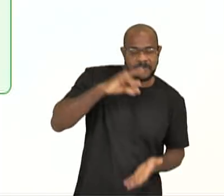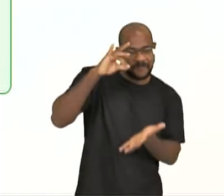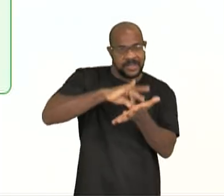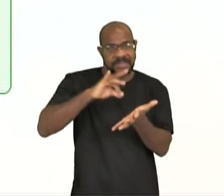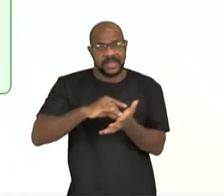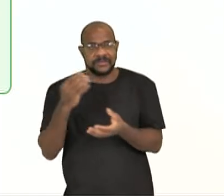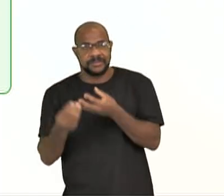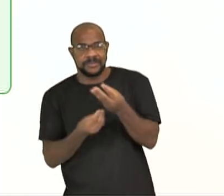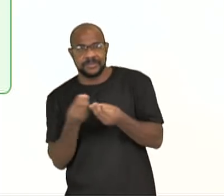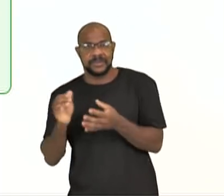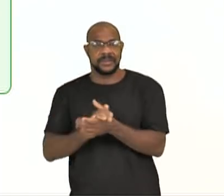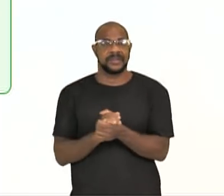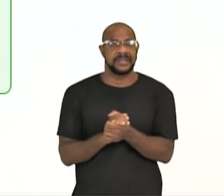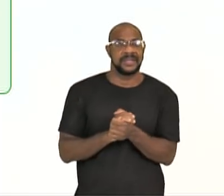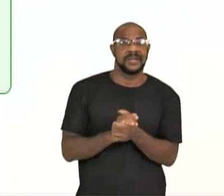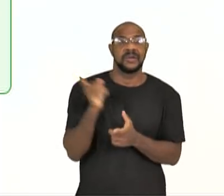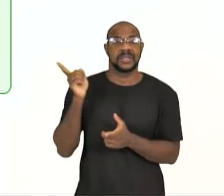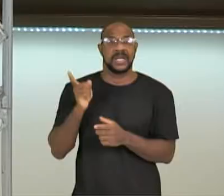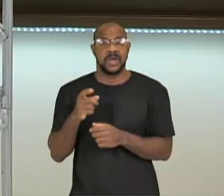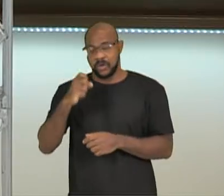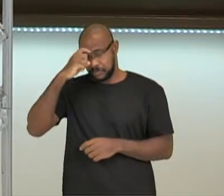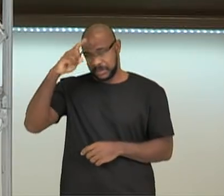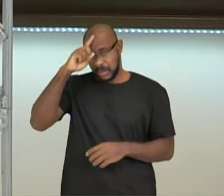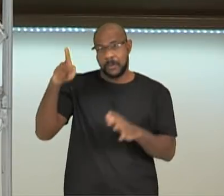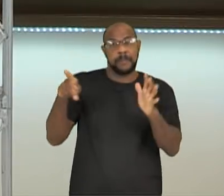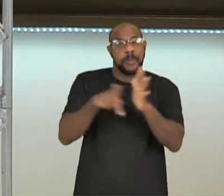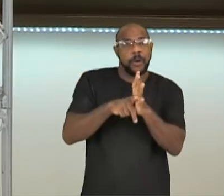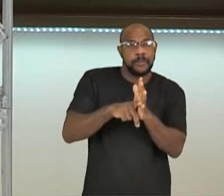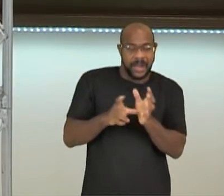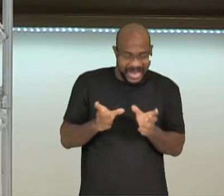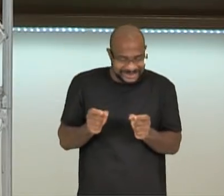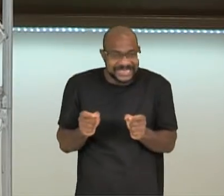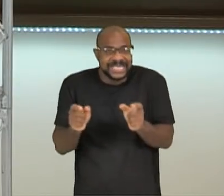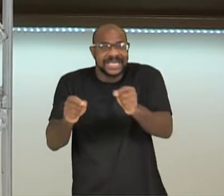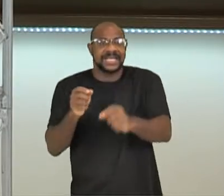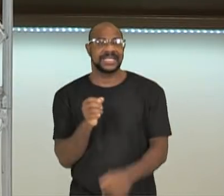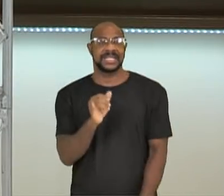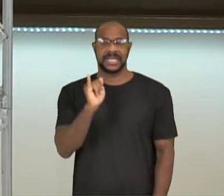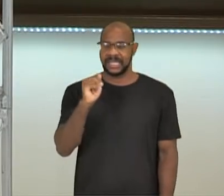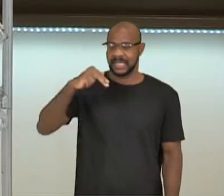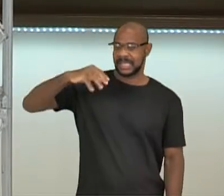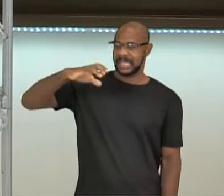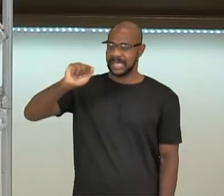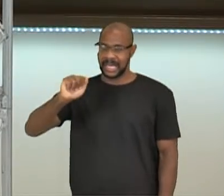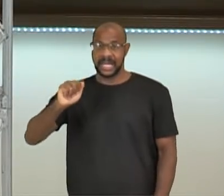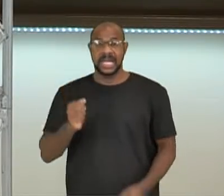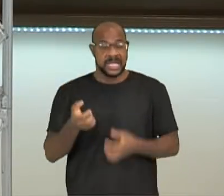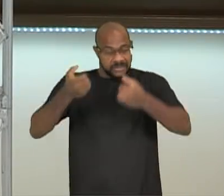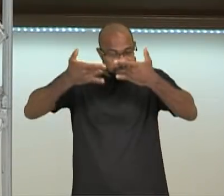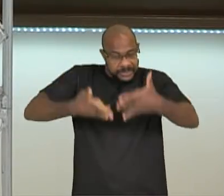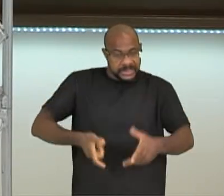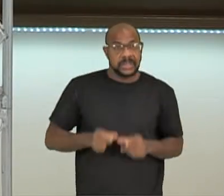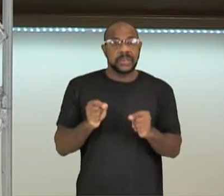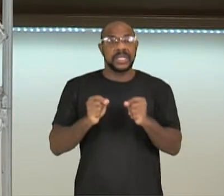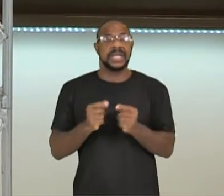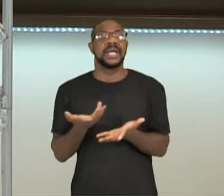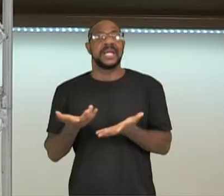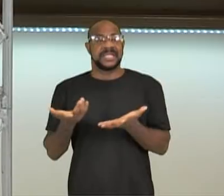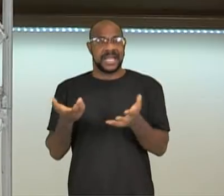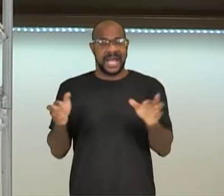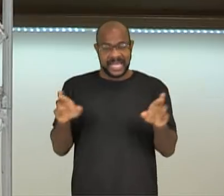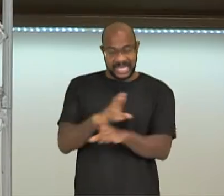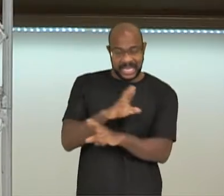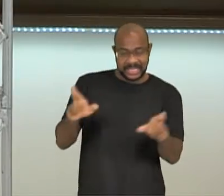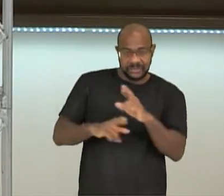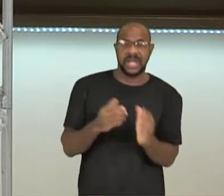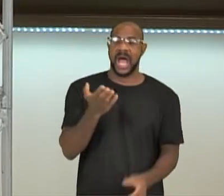INCA, o Instituto Nacional do Câncer, que explica algumas coisas bem bacanas ali a respeito dessa relação entre a alimentação e câncer.